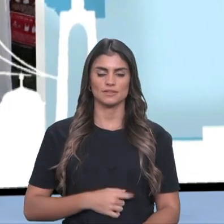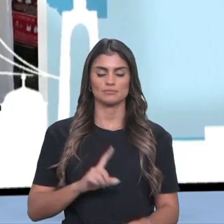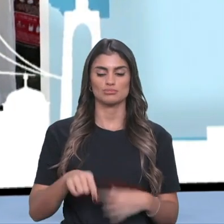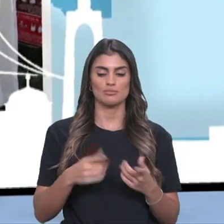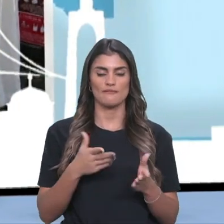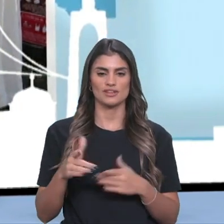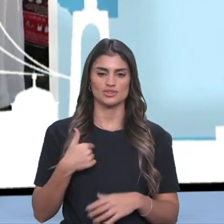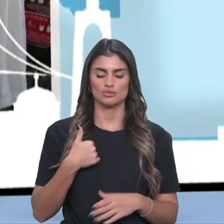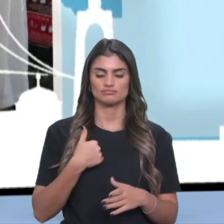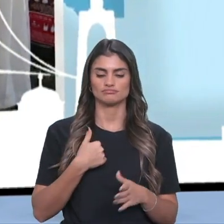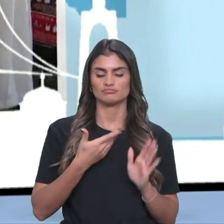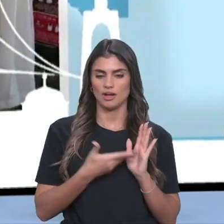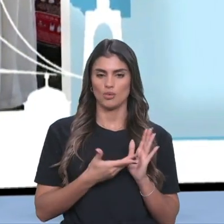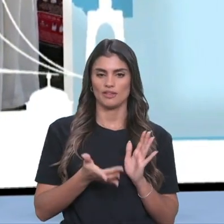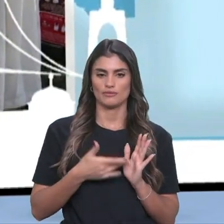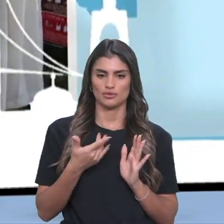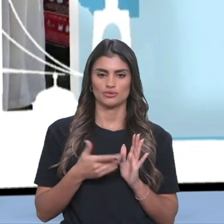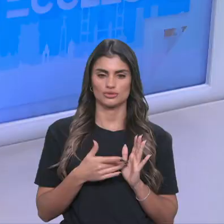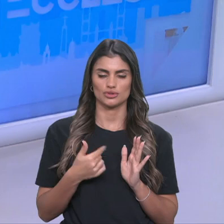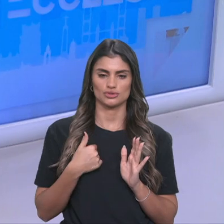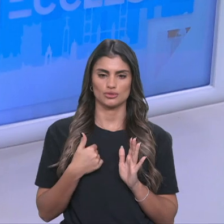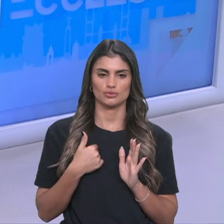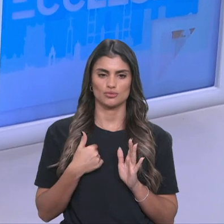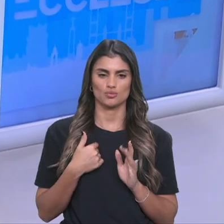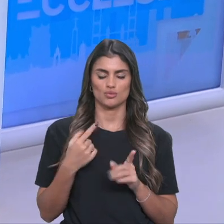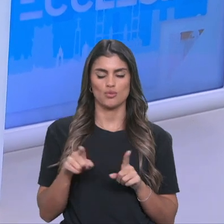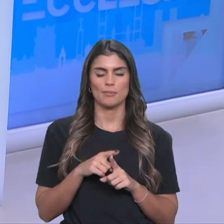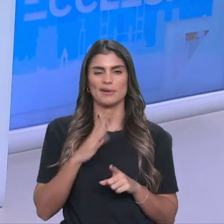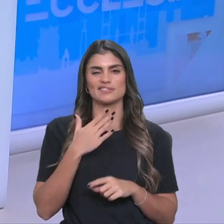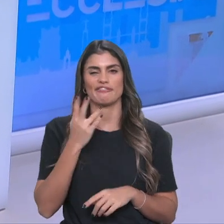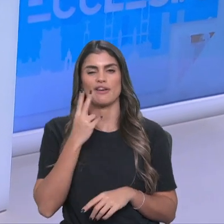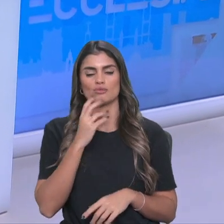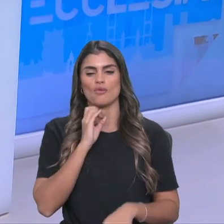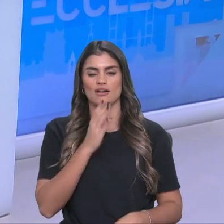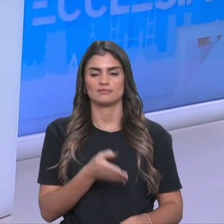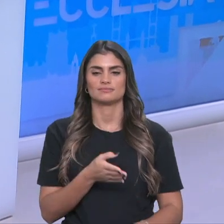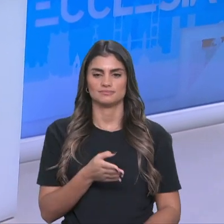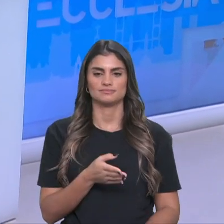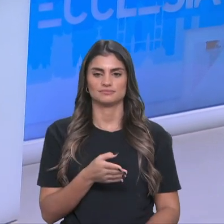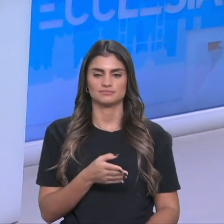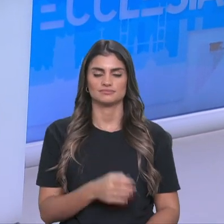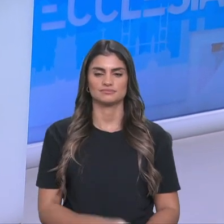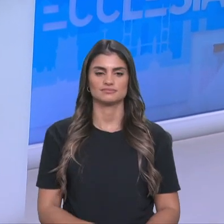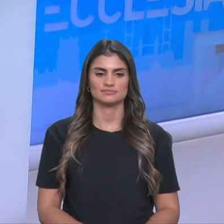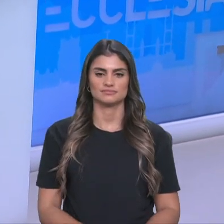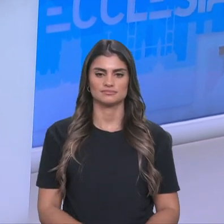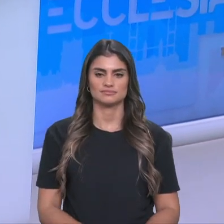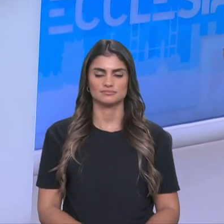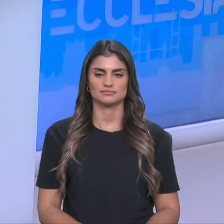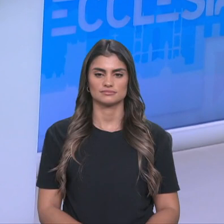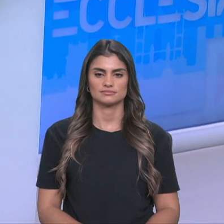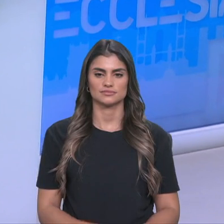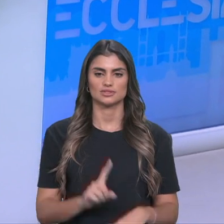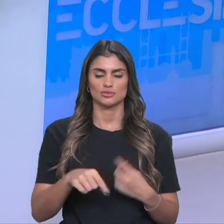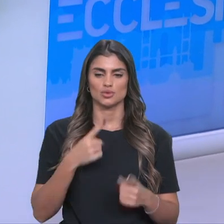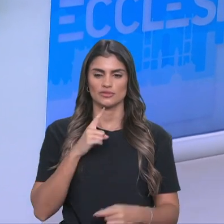que eu descrevo no livro que passei por uma certa descrença, não é? Podemos falar de um agnosticismo, quase num ateísmo. Depois um